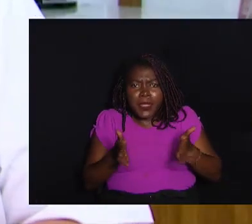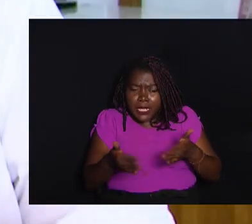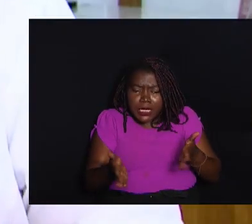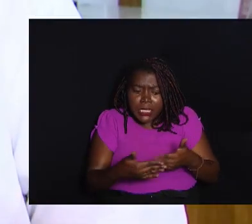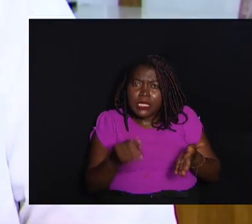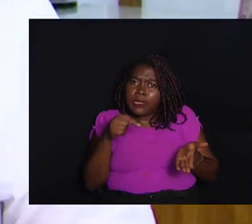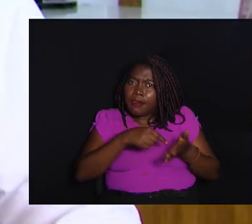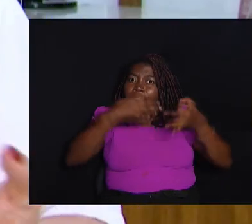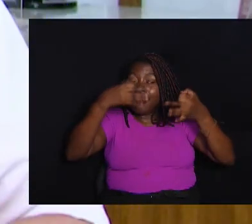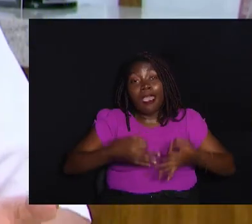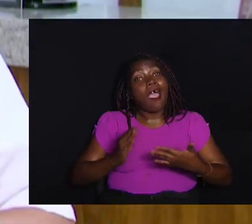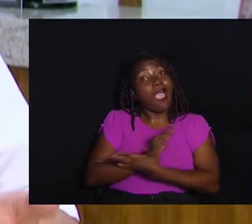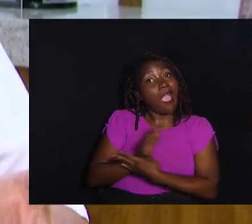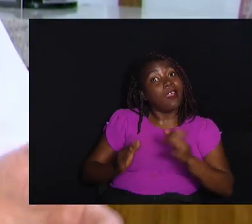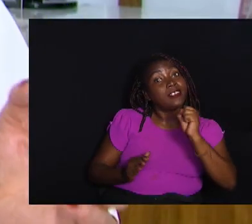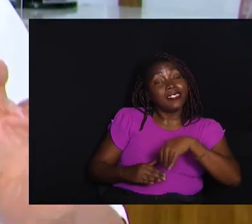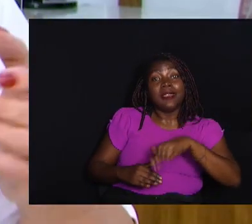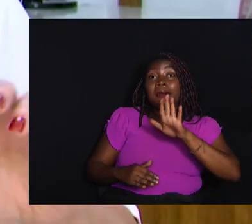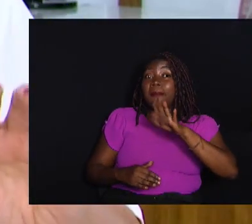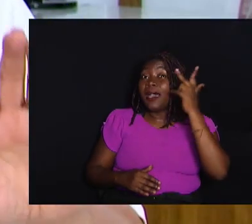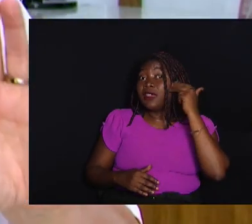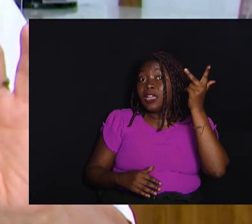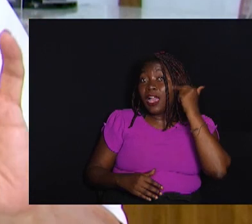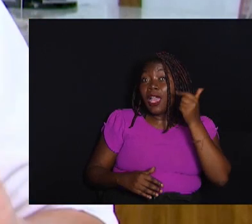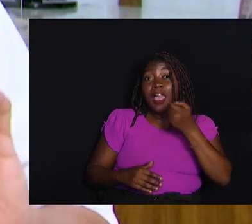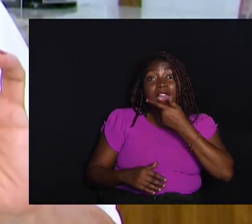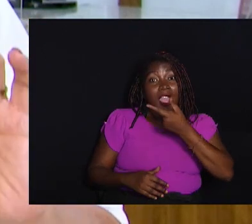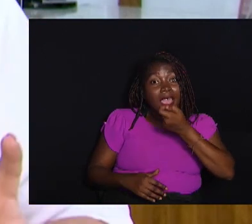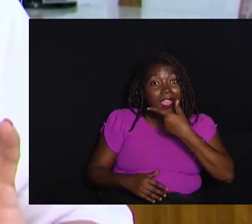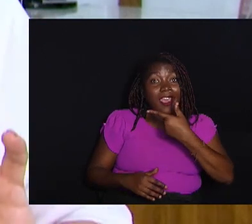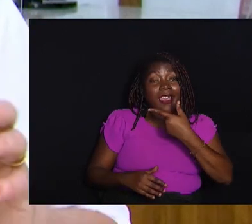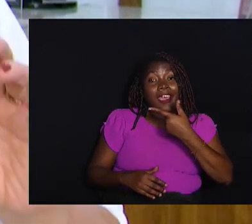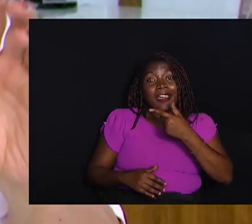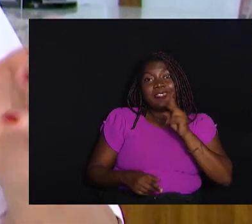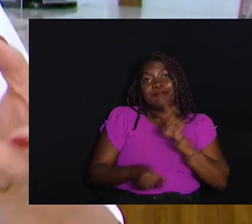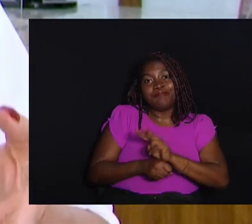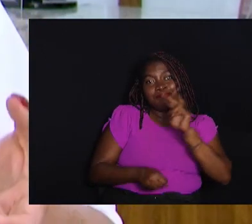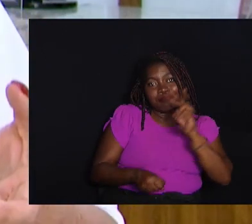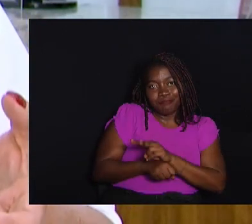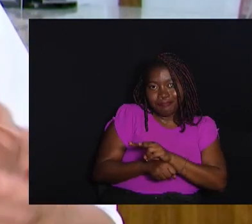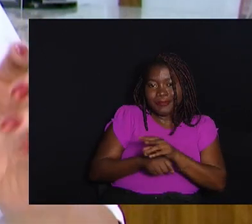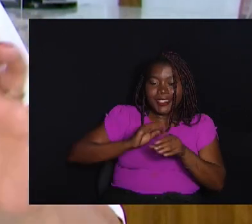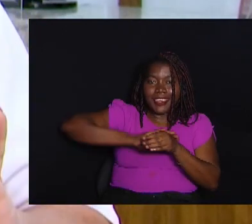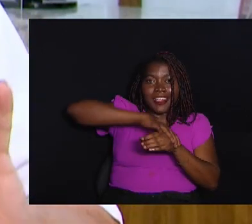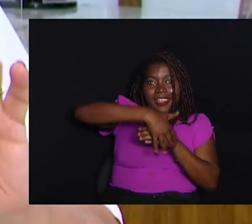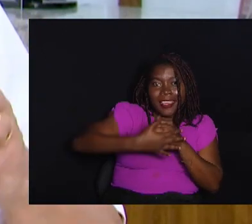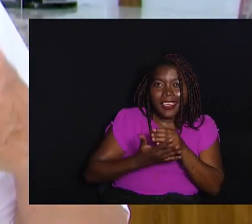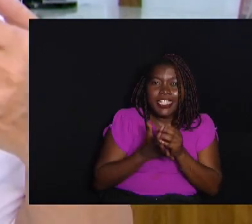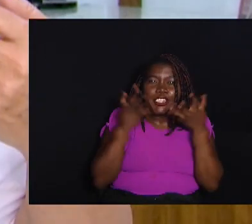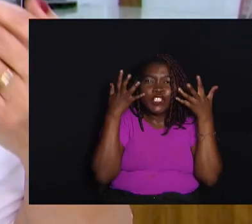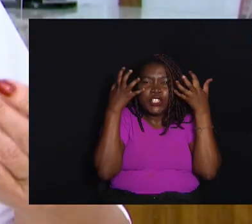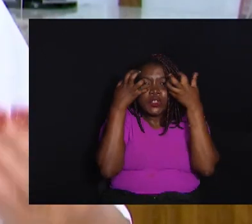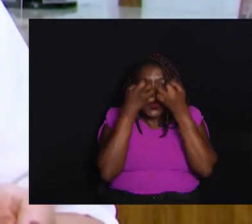Para alguns, sim. Mas, normalmente, os medicamentos estão protegidos numa embalagem escura,